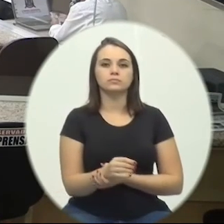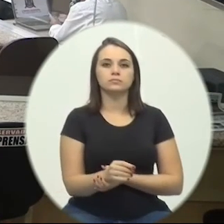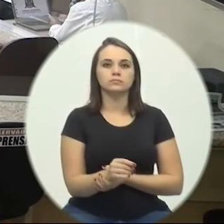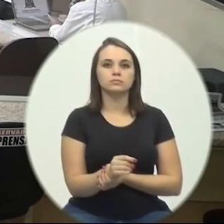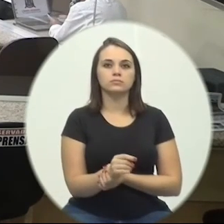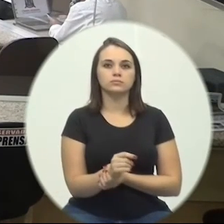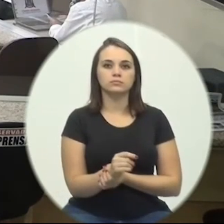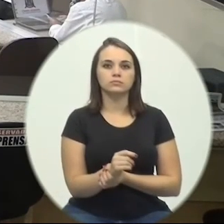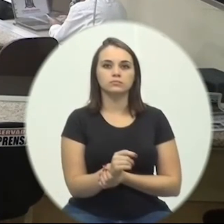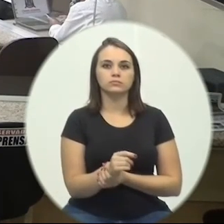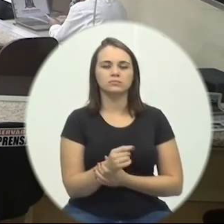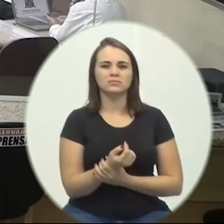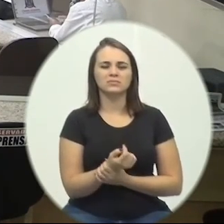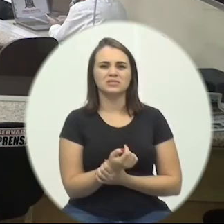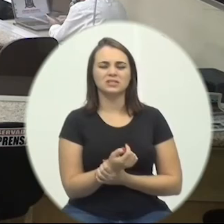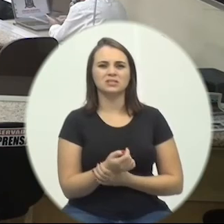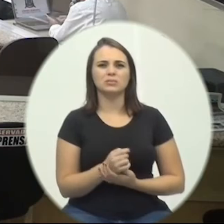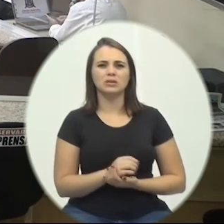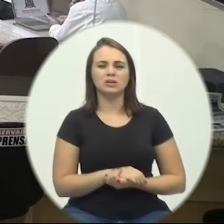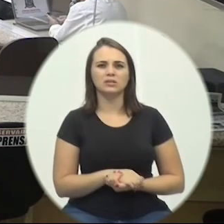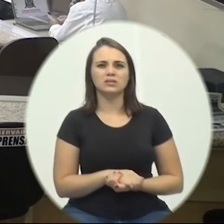Pati.